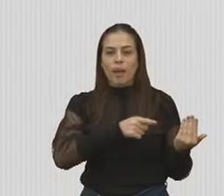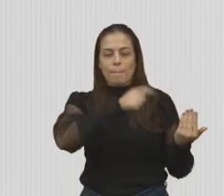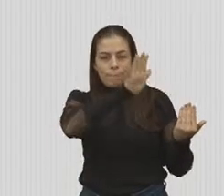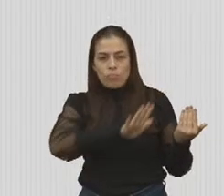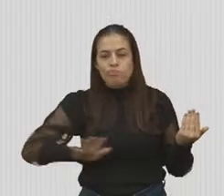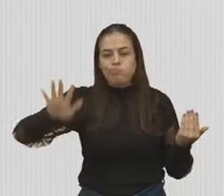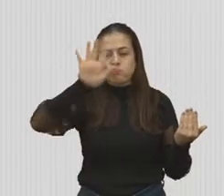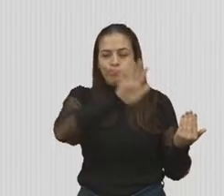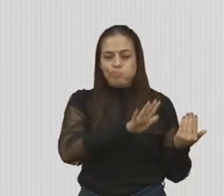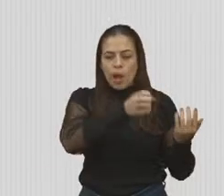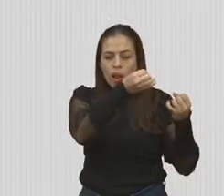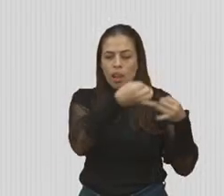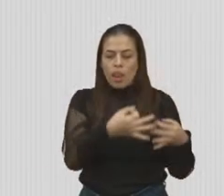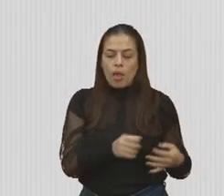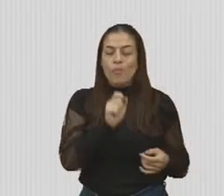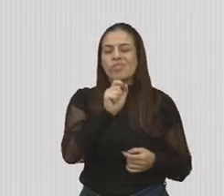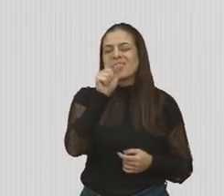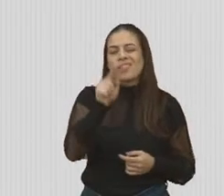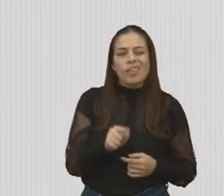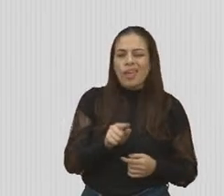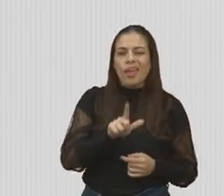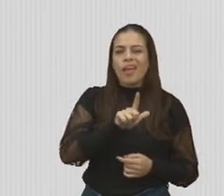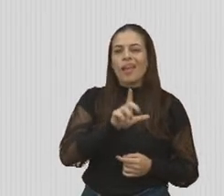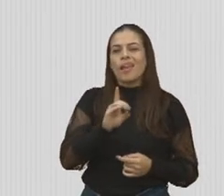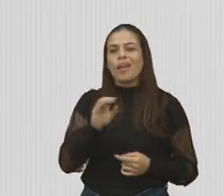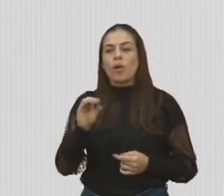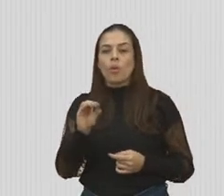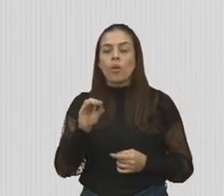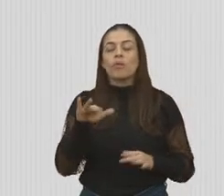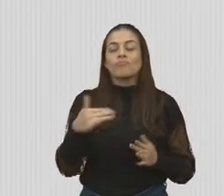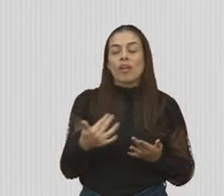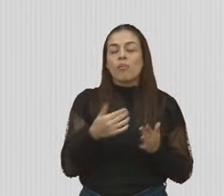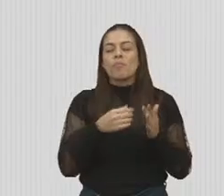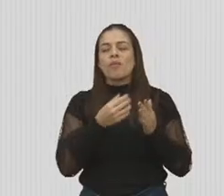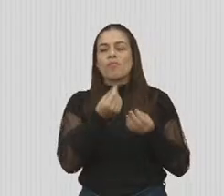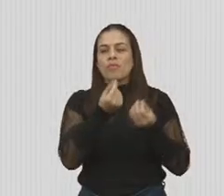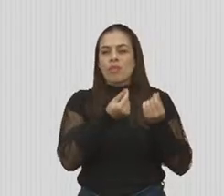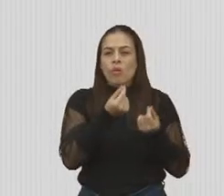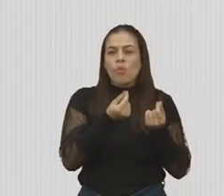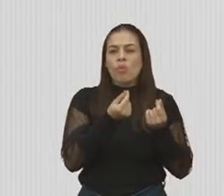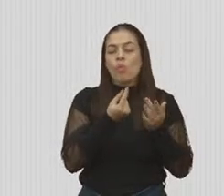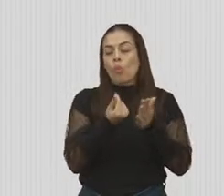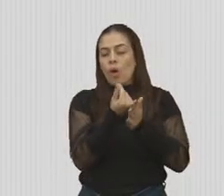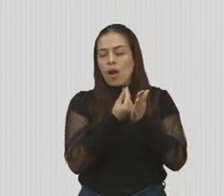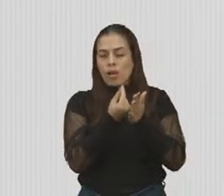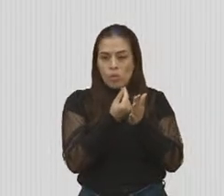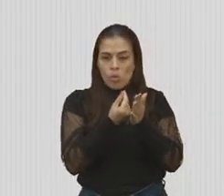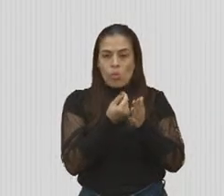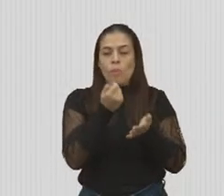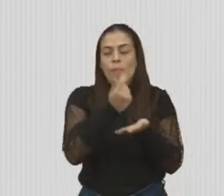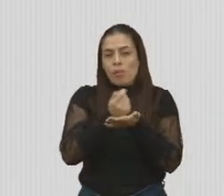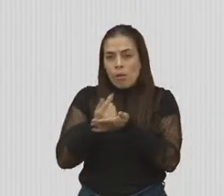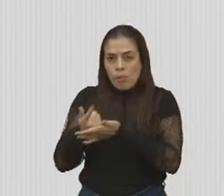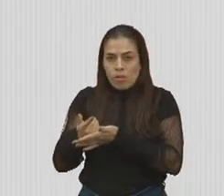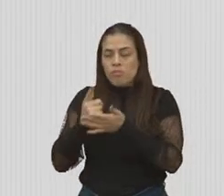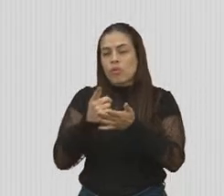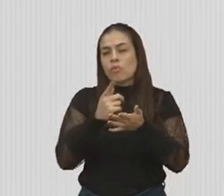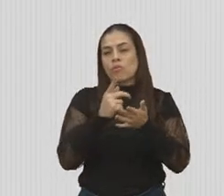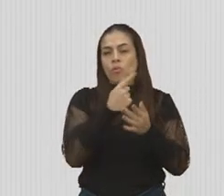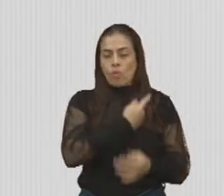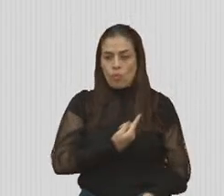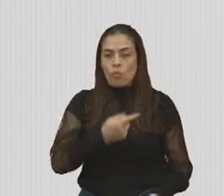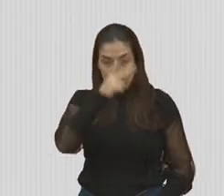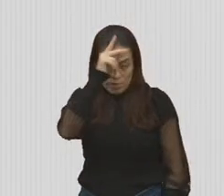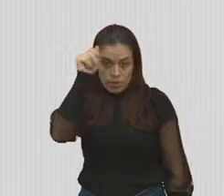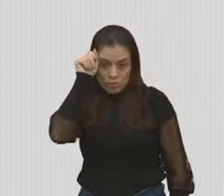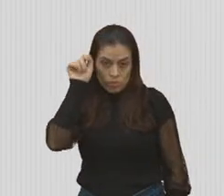o que é a LDO, que ela apresenta a previsão e alocação dos gastos do governo. Ela norteia a elaboração da LOA e